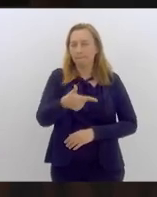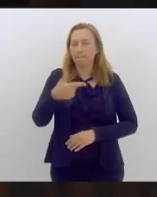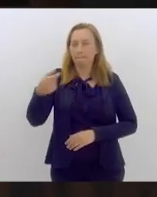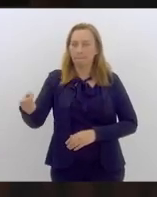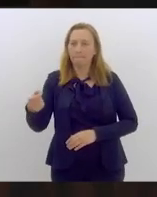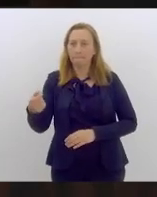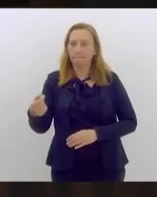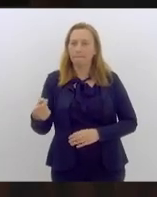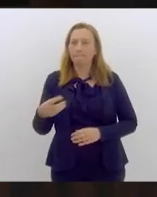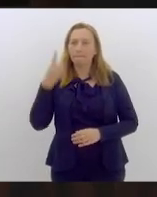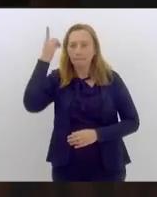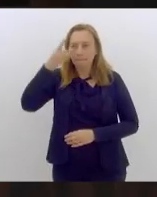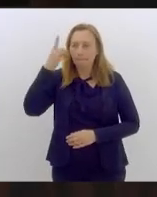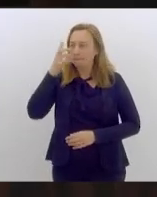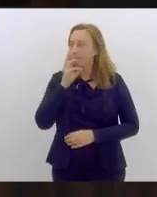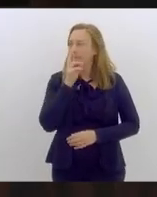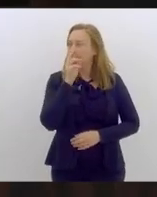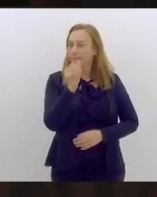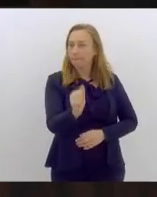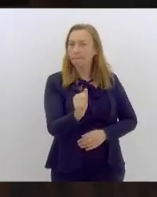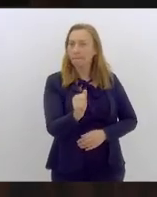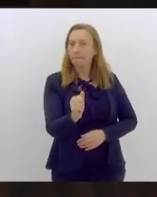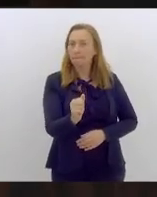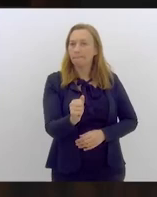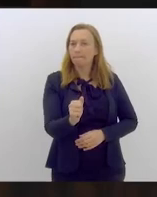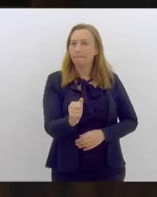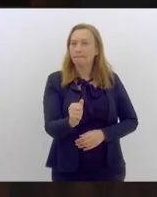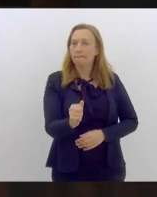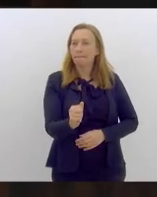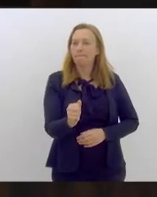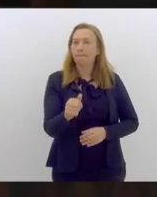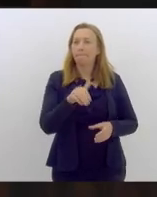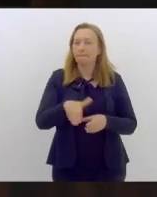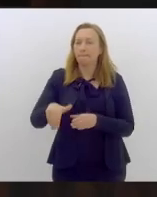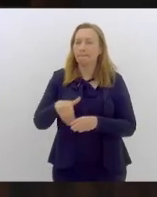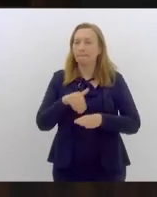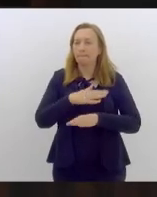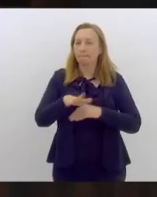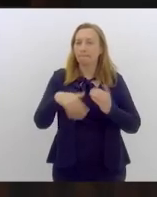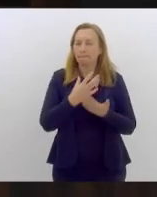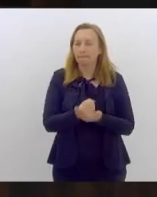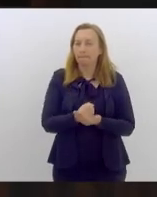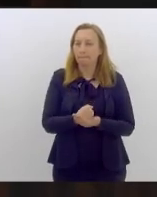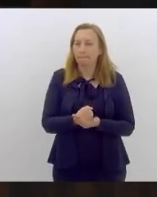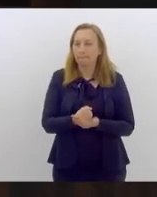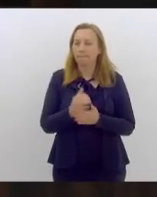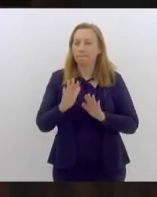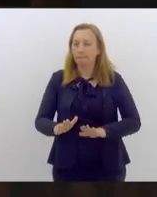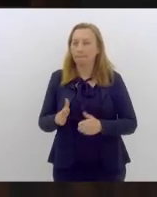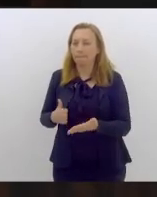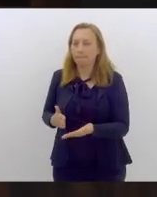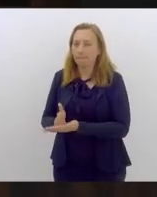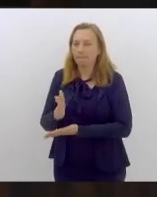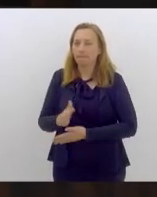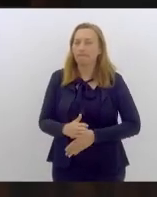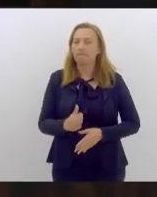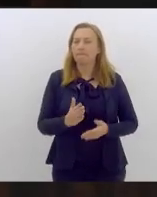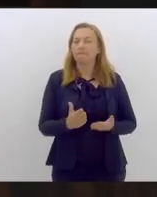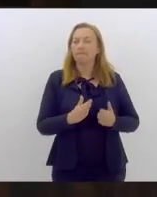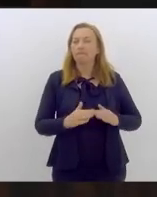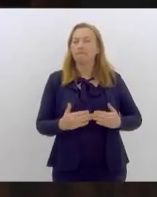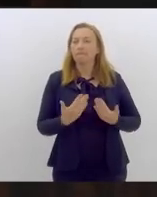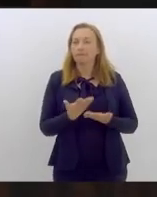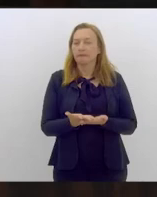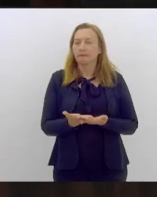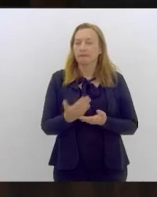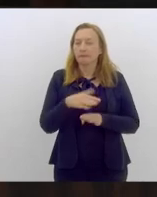2020, deputado Rodrigo Amorim. Em votação, os senhores que aprovam permaneçam como estão. Aprovado. Requer